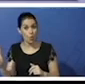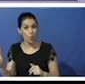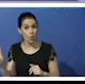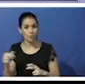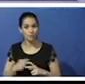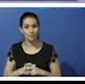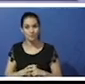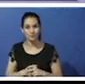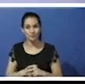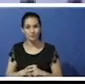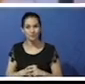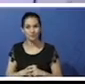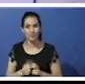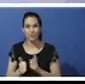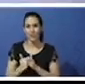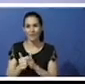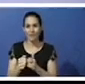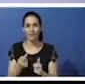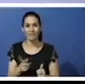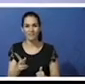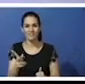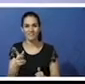tá? Vamos seguir.